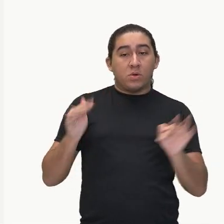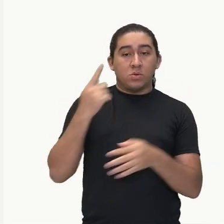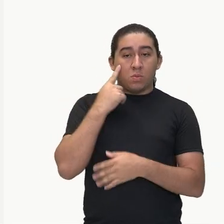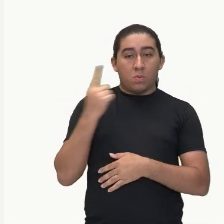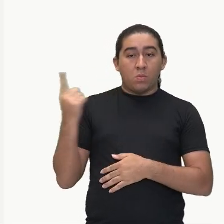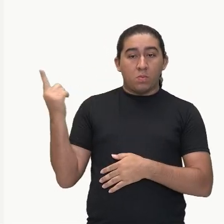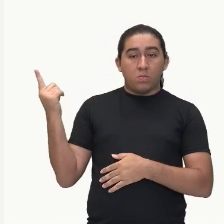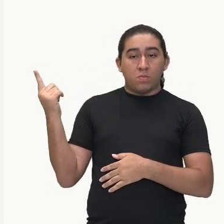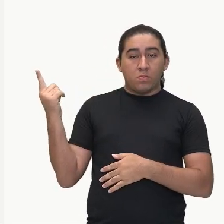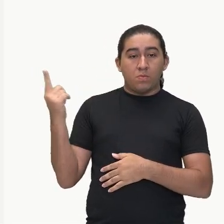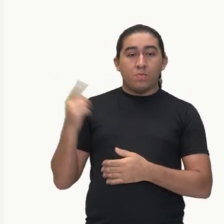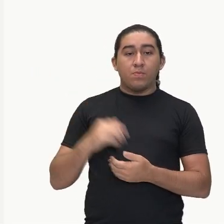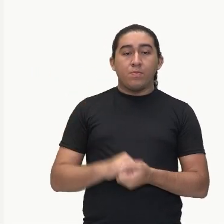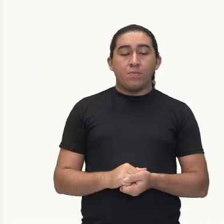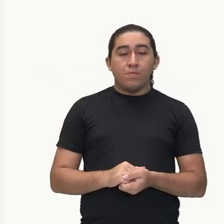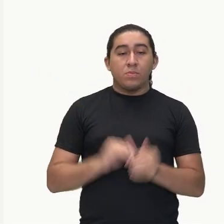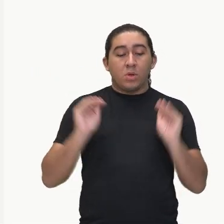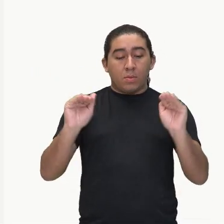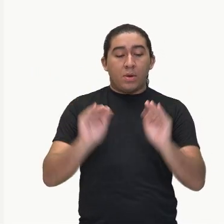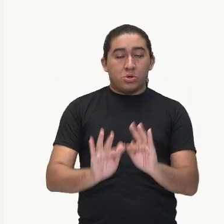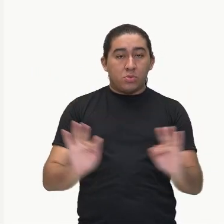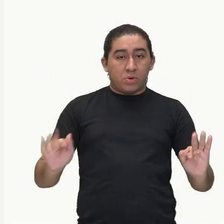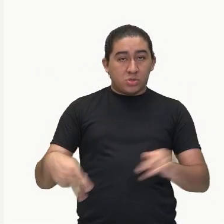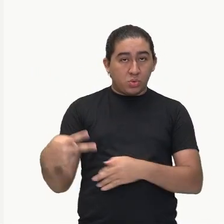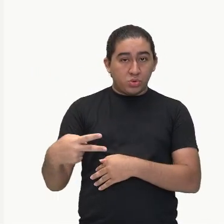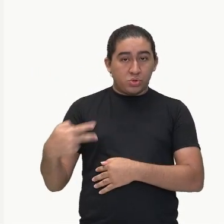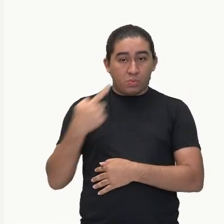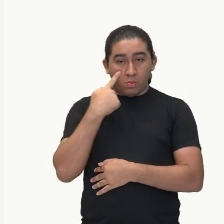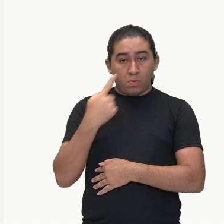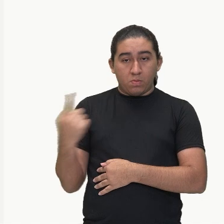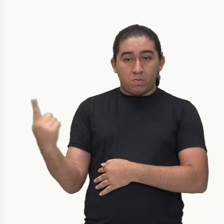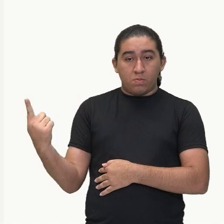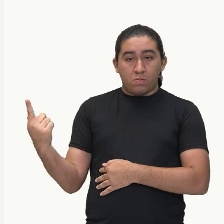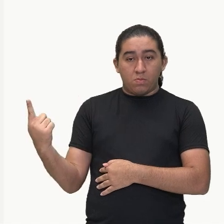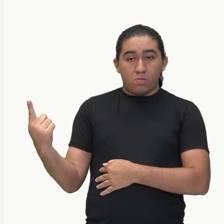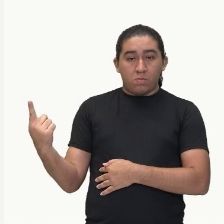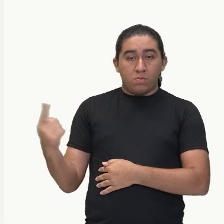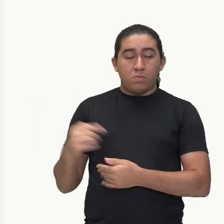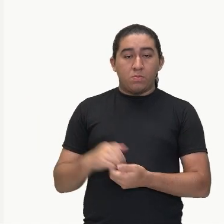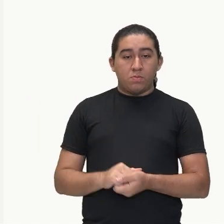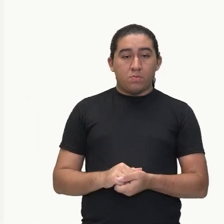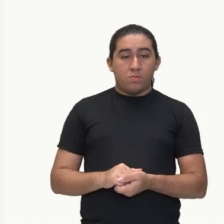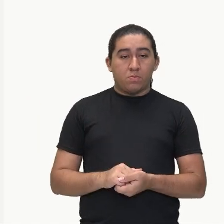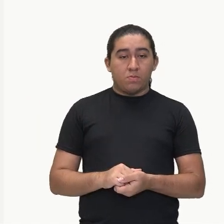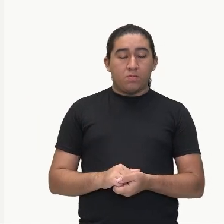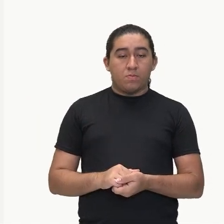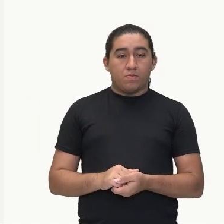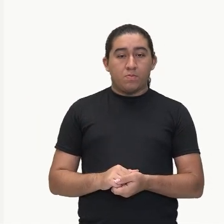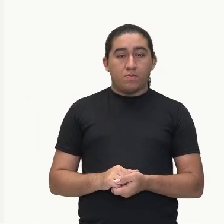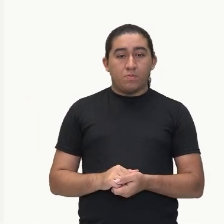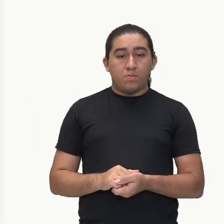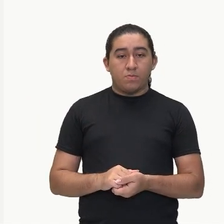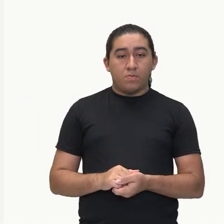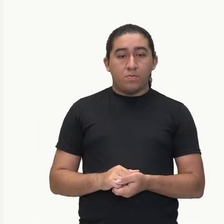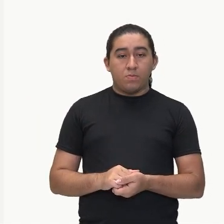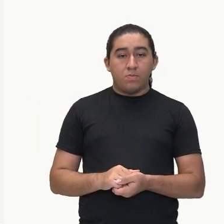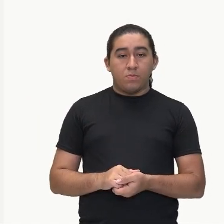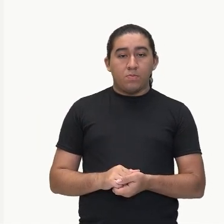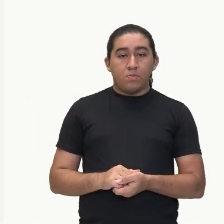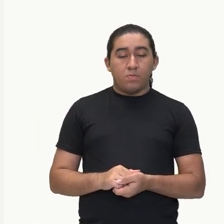O patrão com o funcionário, o patrão e os funcionários